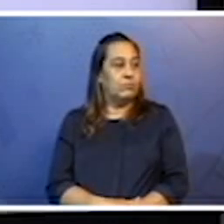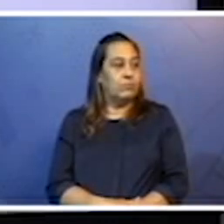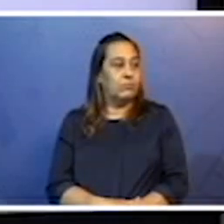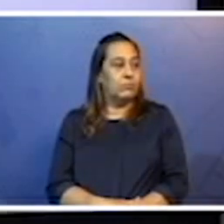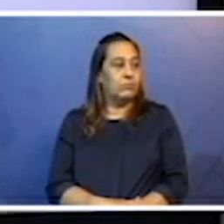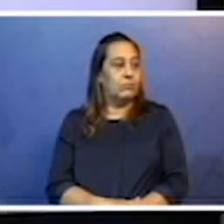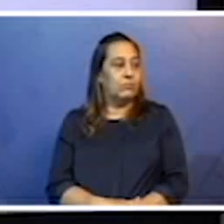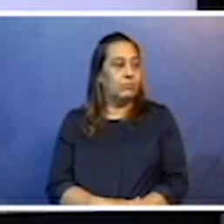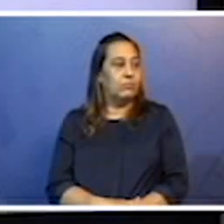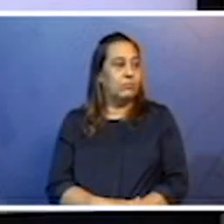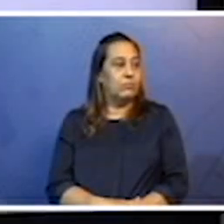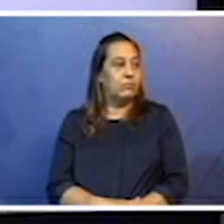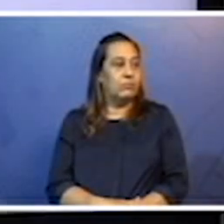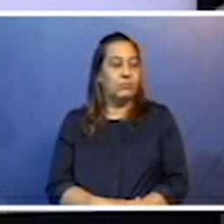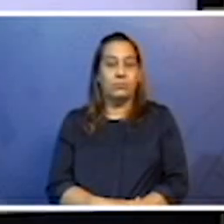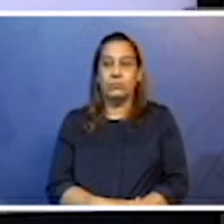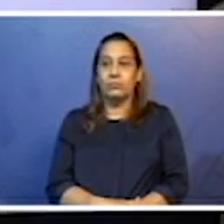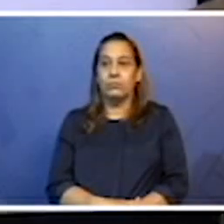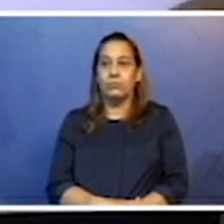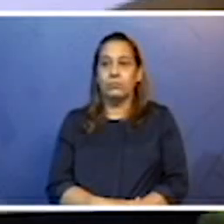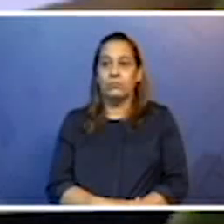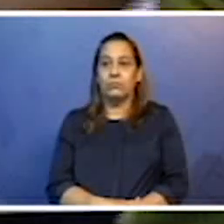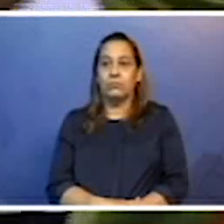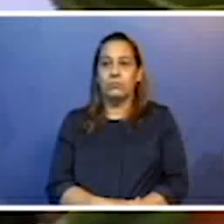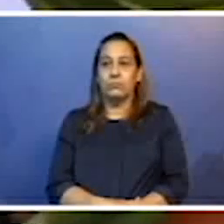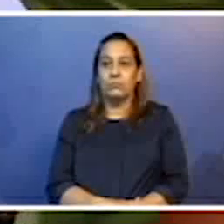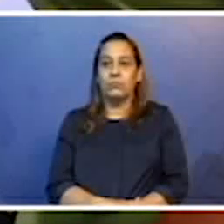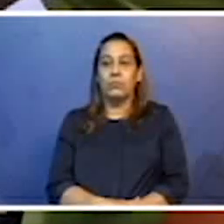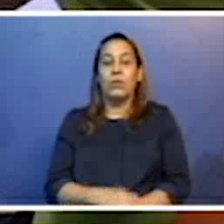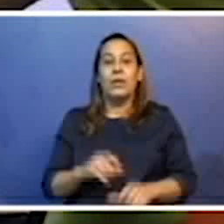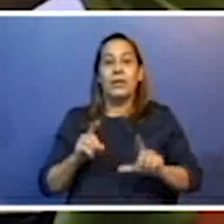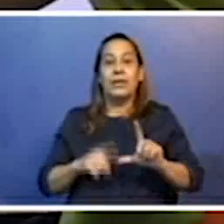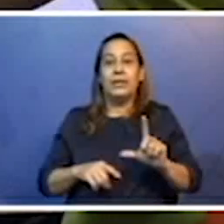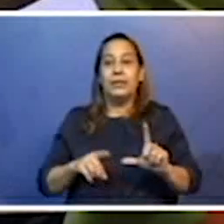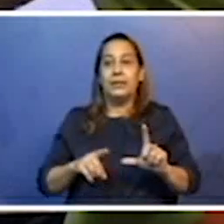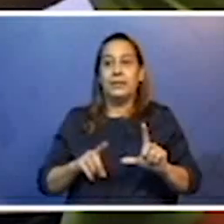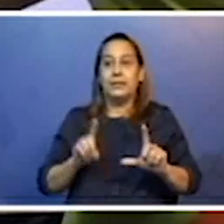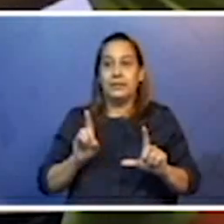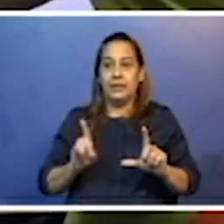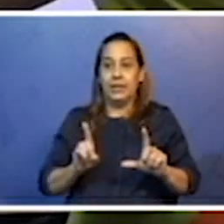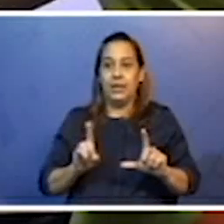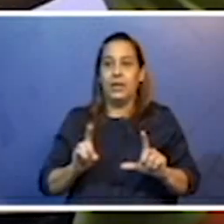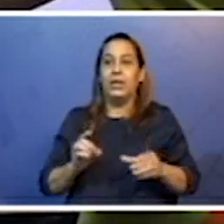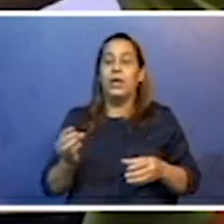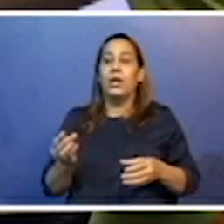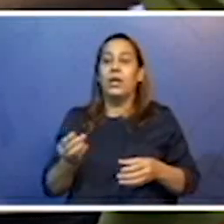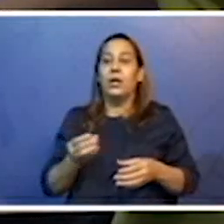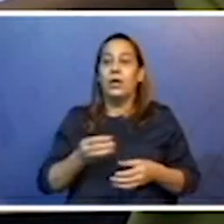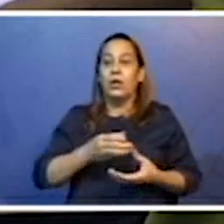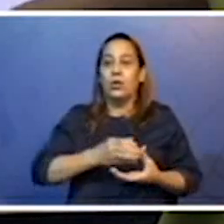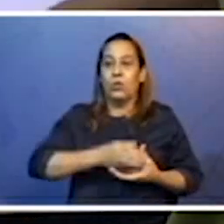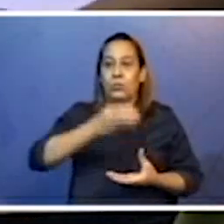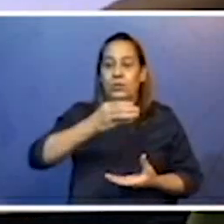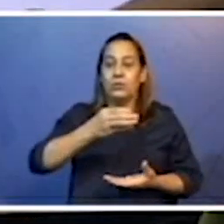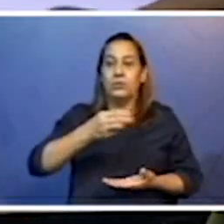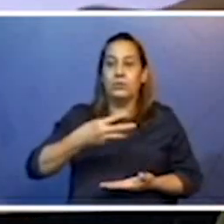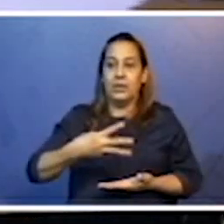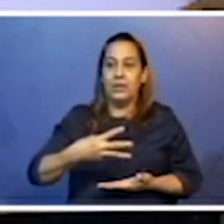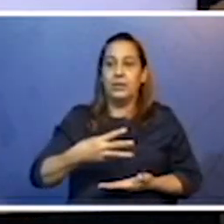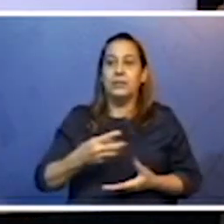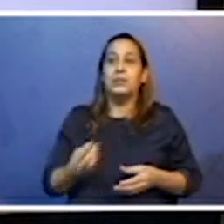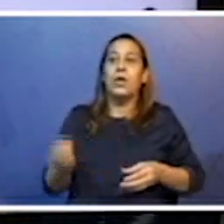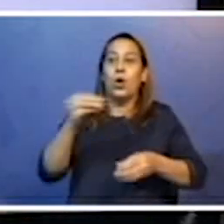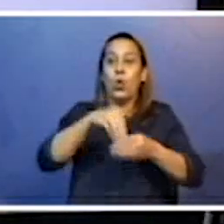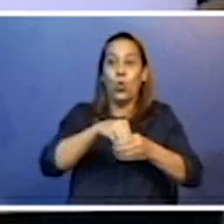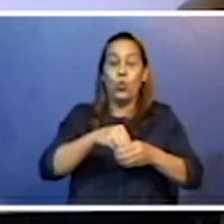Então, vamos lá responder. Ó, o conteúdo do recipiente 3 coube duas vezes